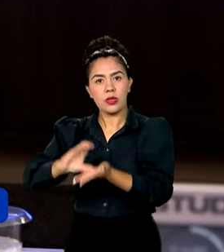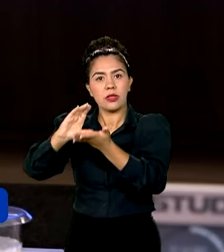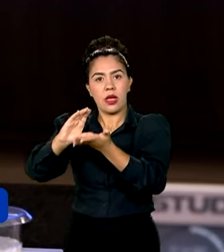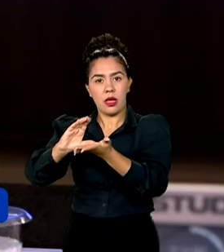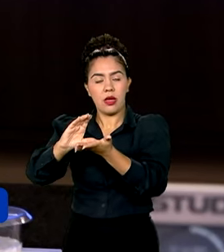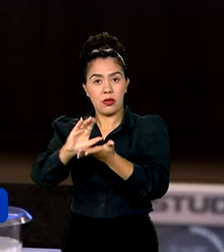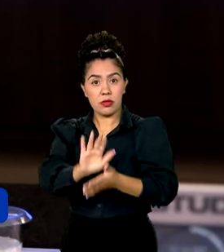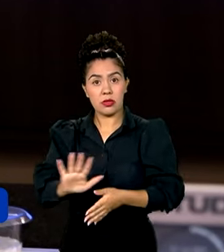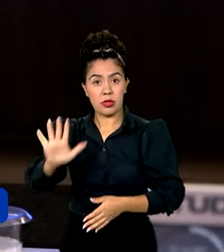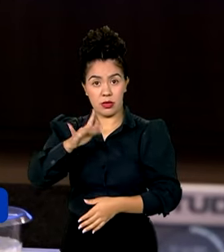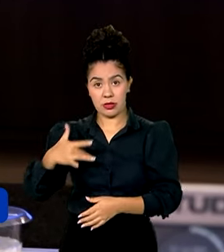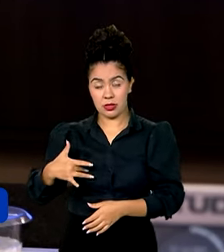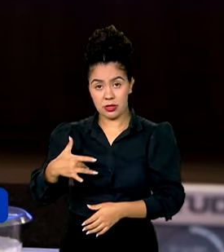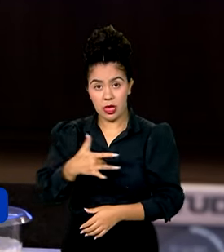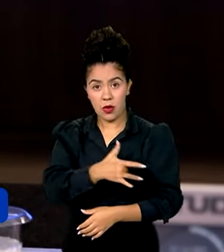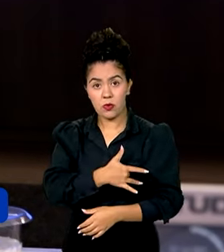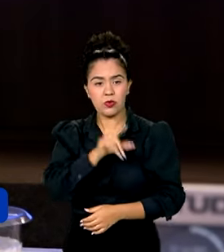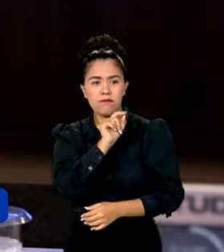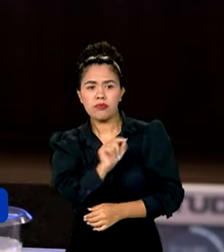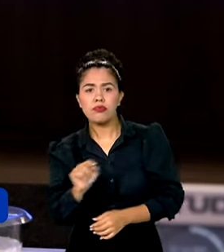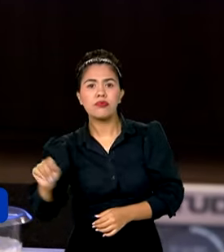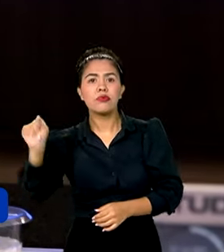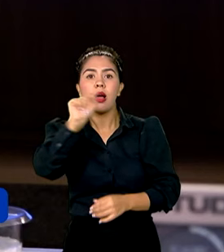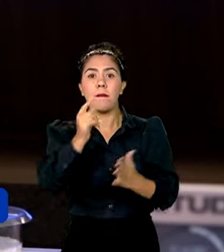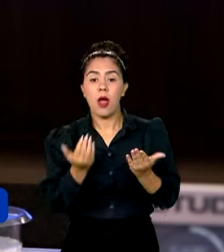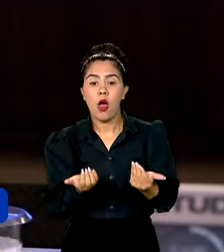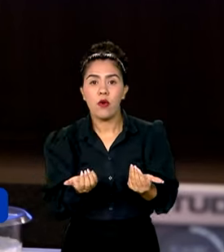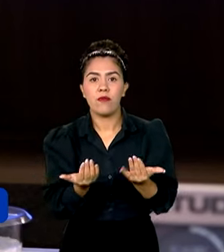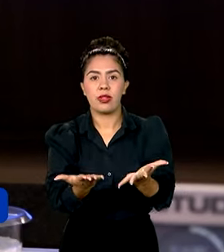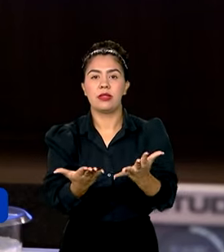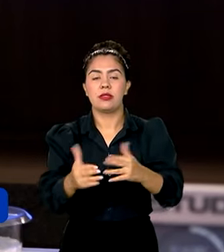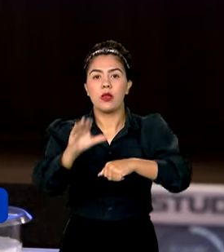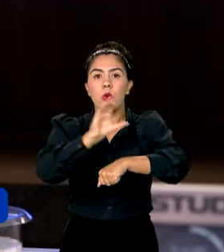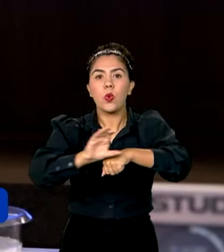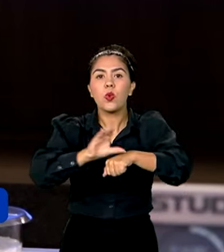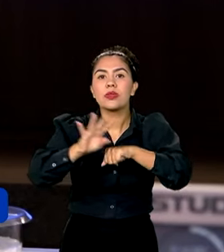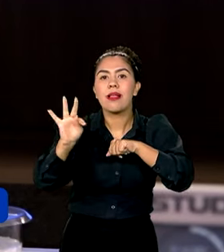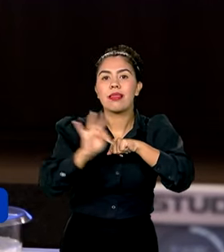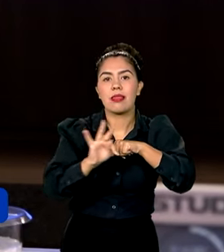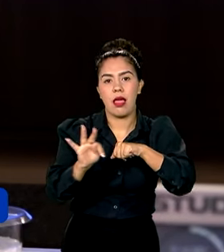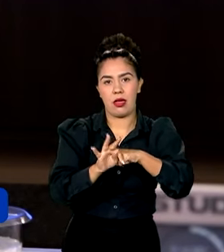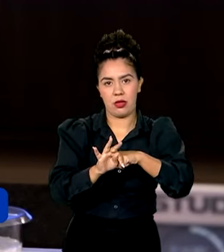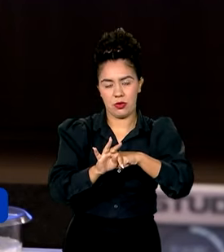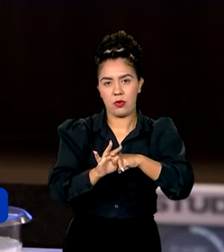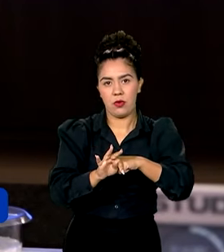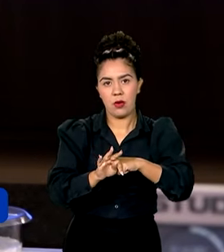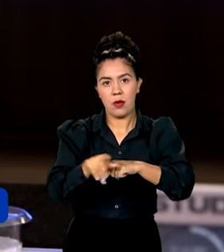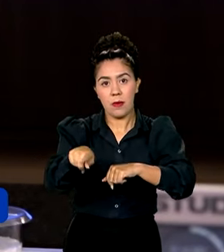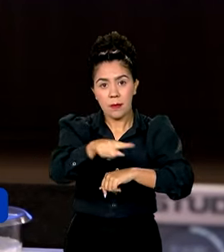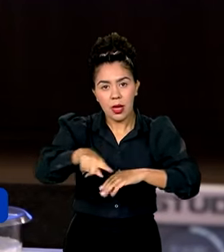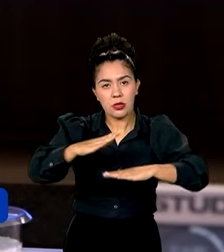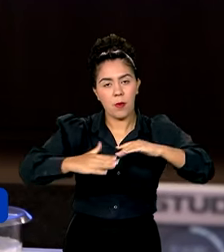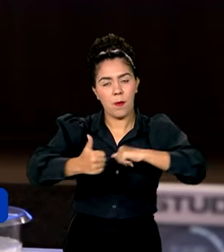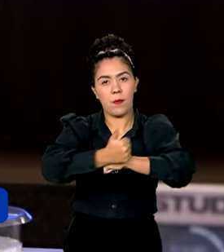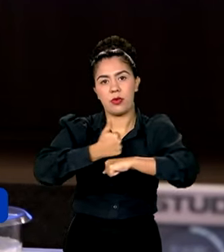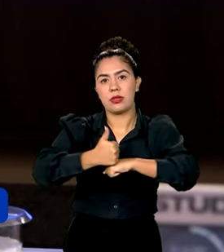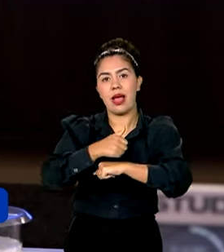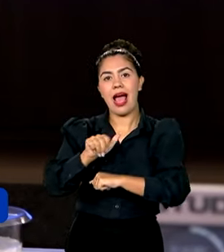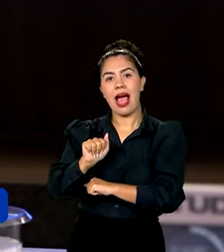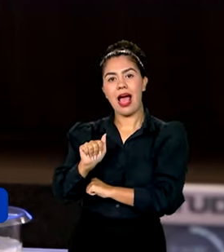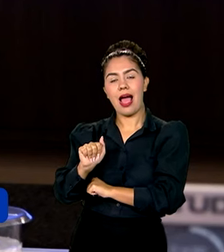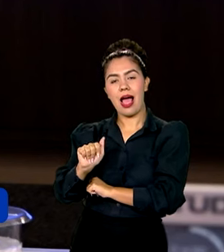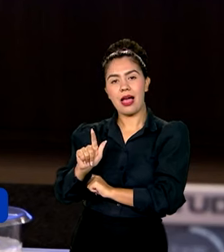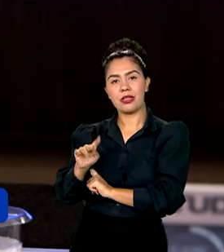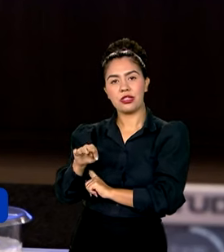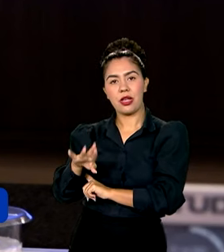saúde no Brasil a formação técnica desses agentes então é algo muito importante e pros a